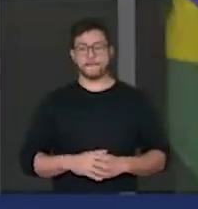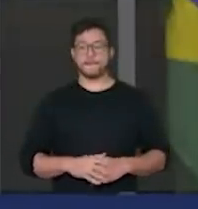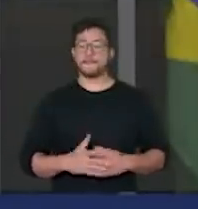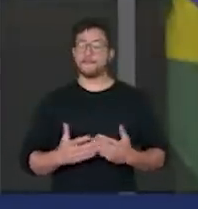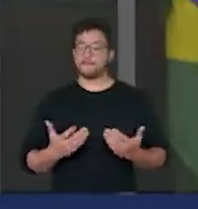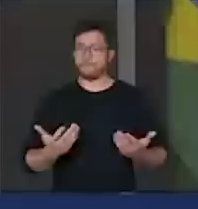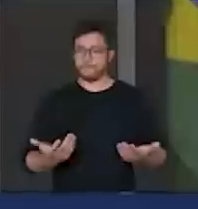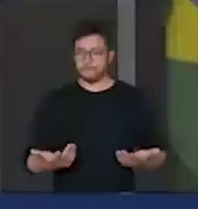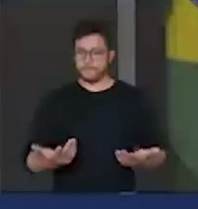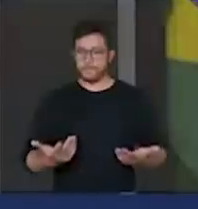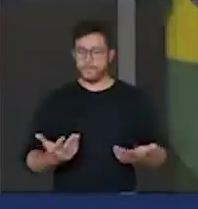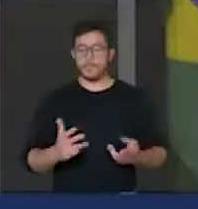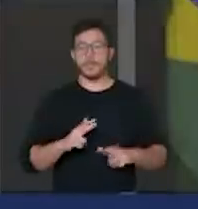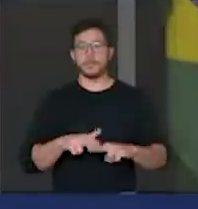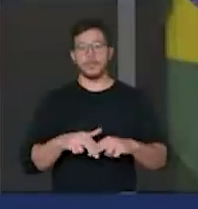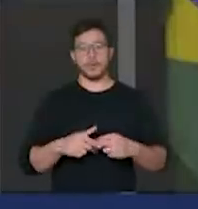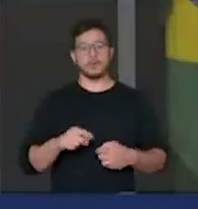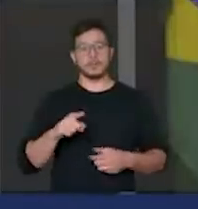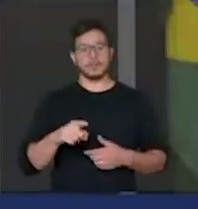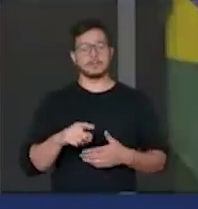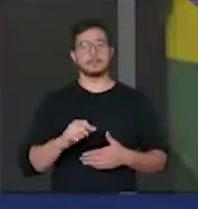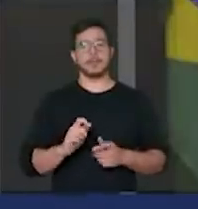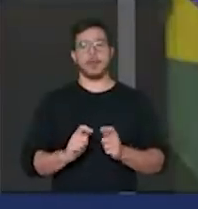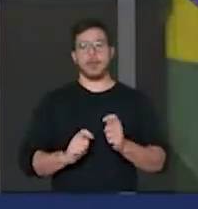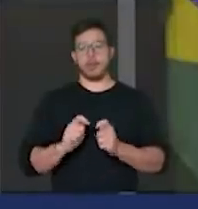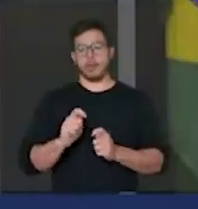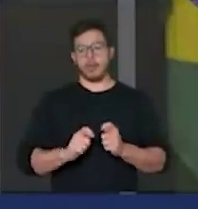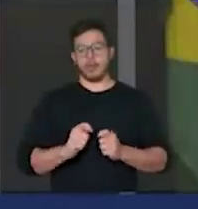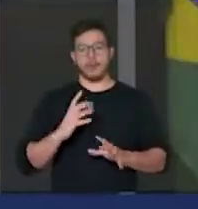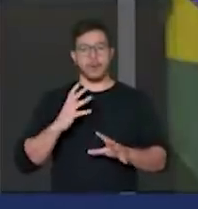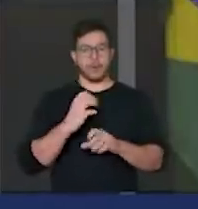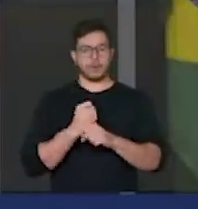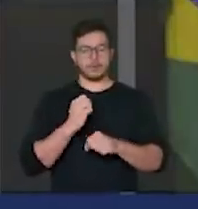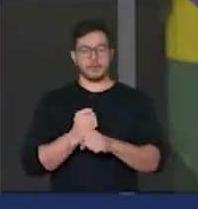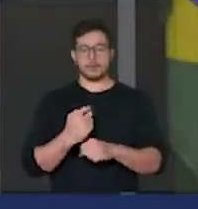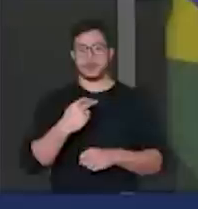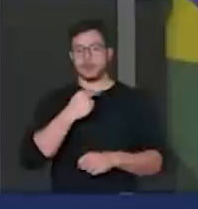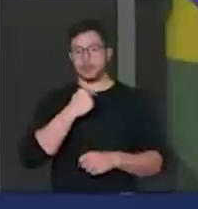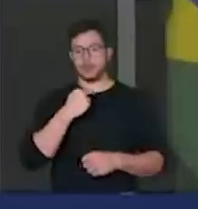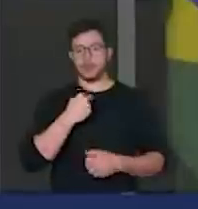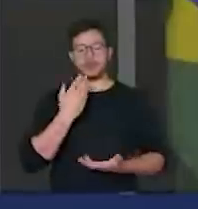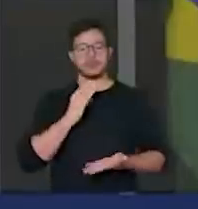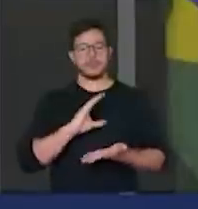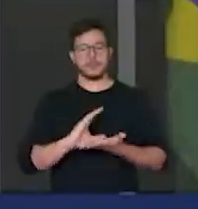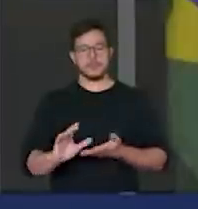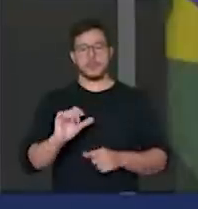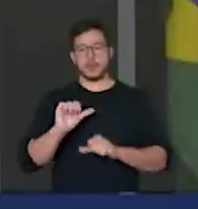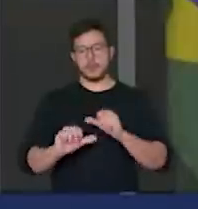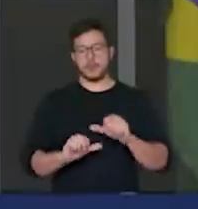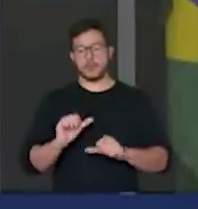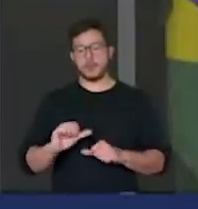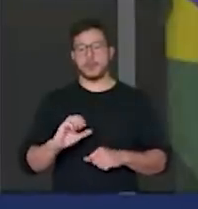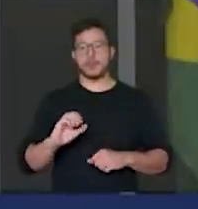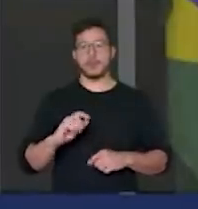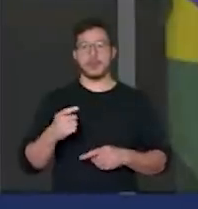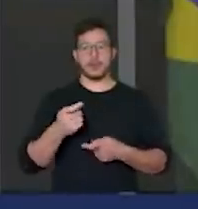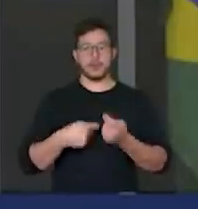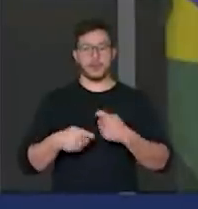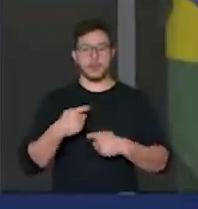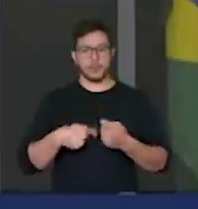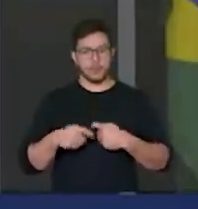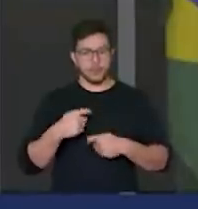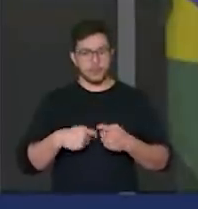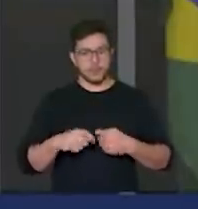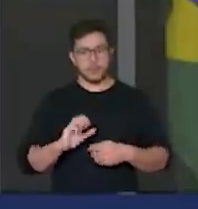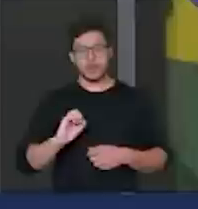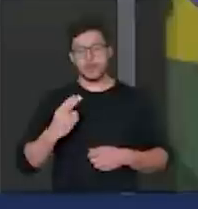E graças ao engessamento do nosso orçamento, que não vai poder ser investido, que não vai poder ser revertido em retomada econômica, que não vai